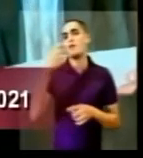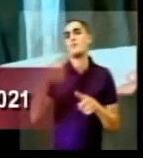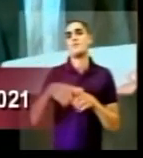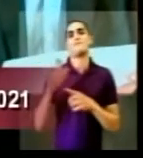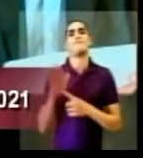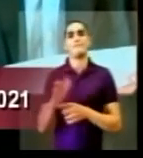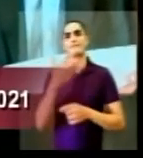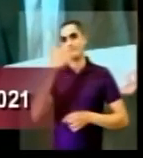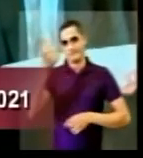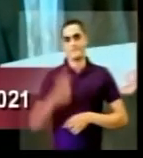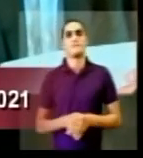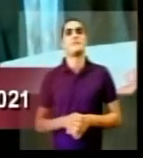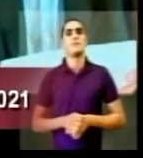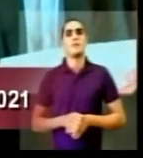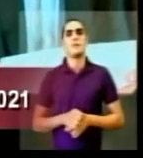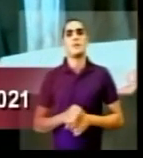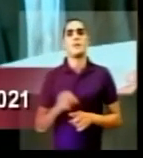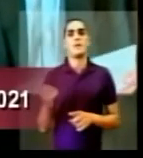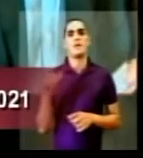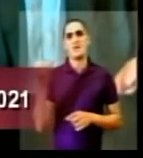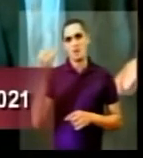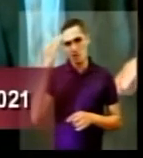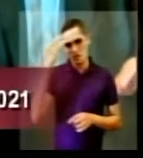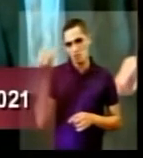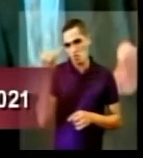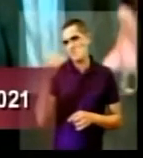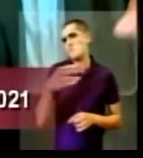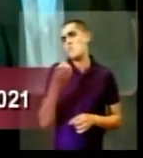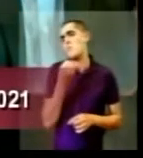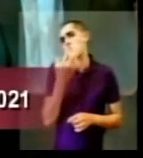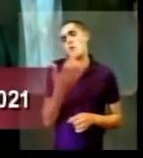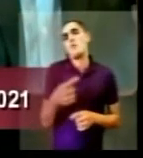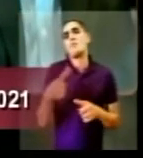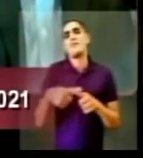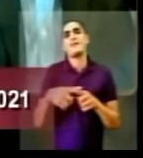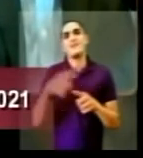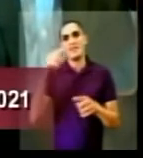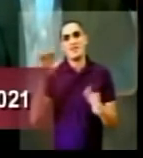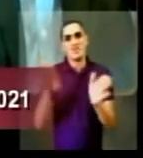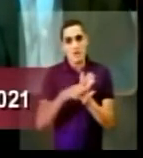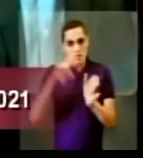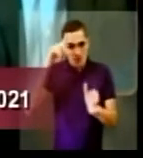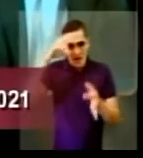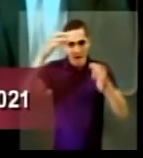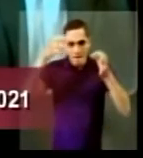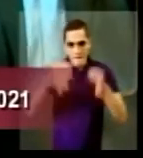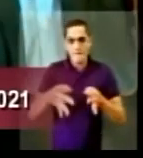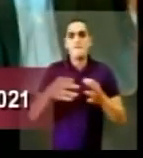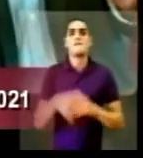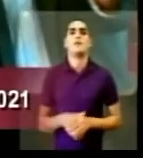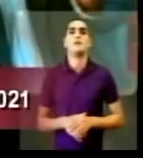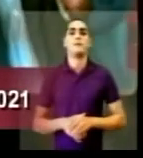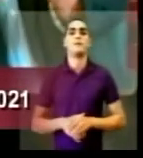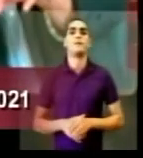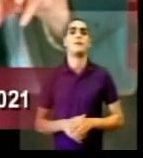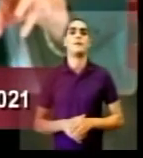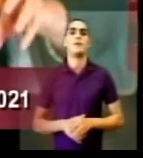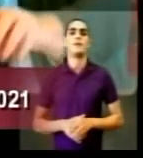estada lá no drive. Então, mais uma vez, ou unidade de saúde mais próxima